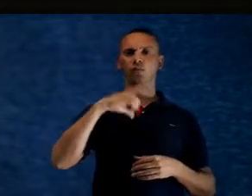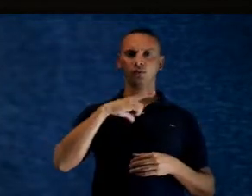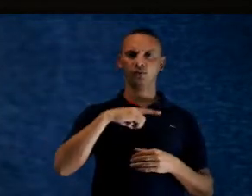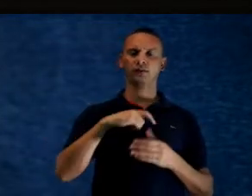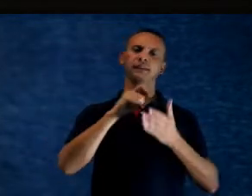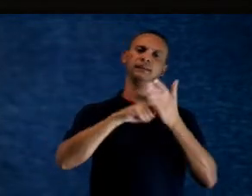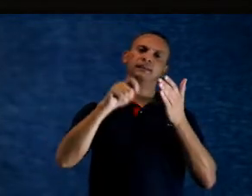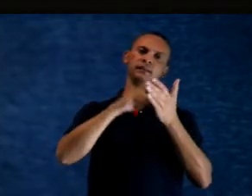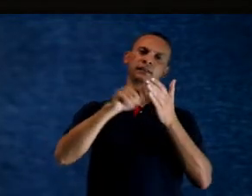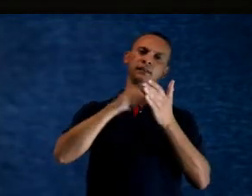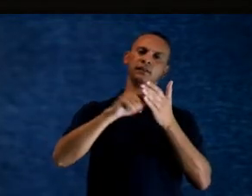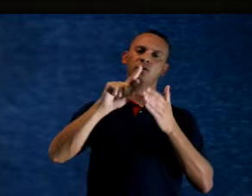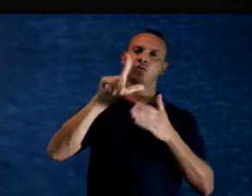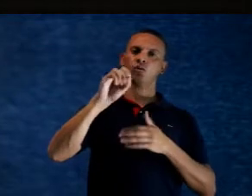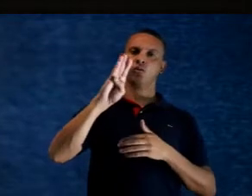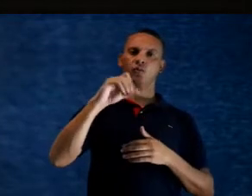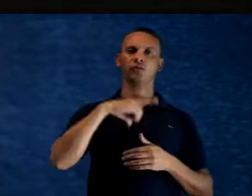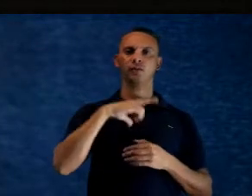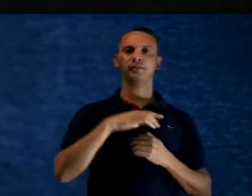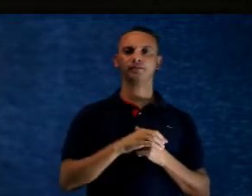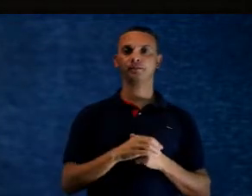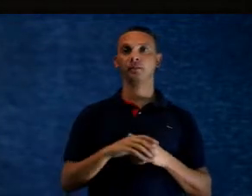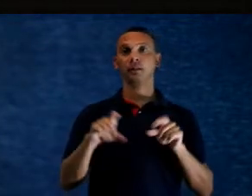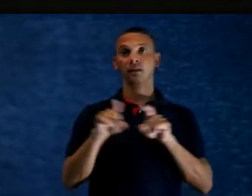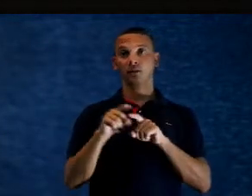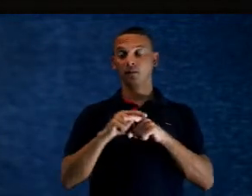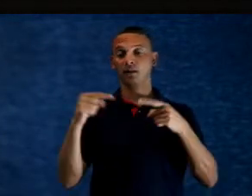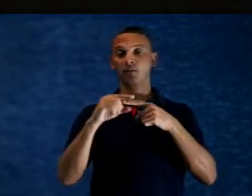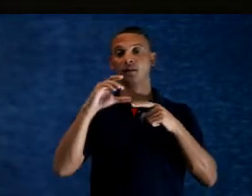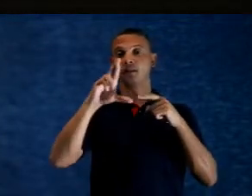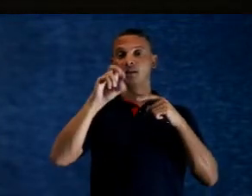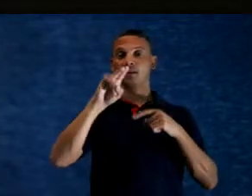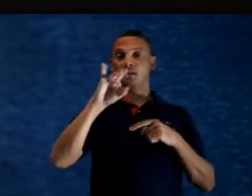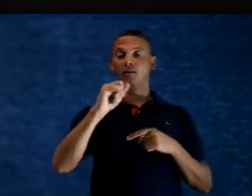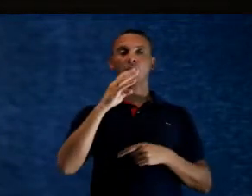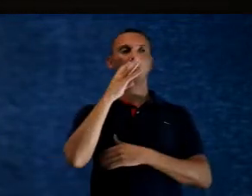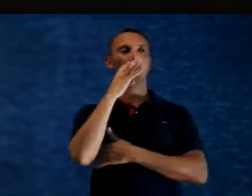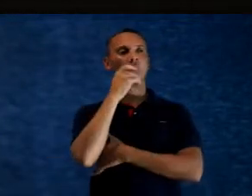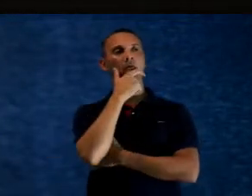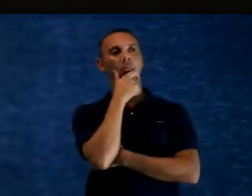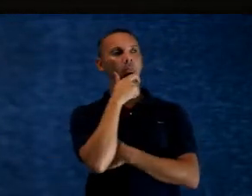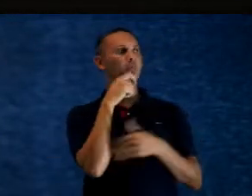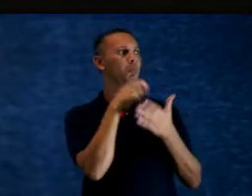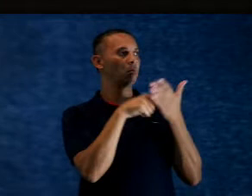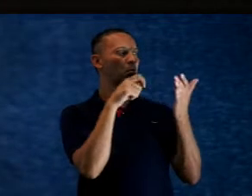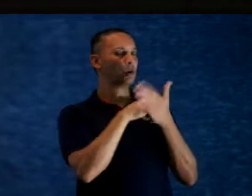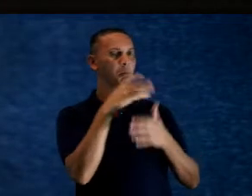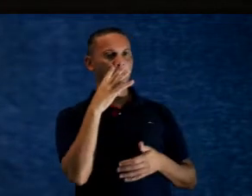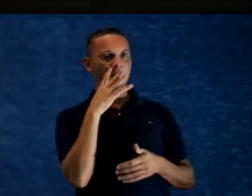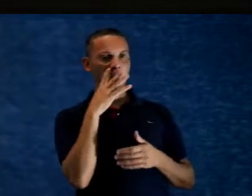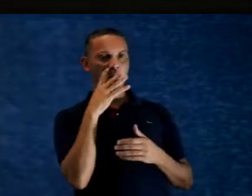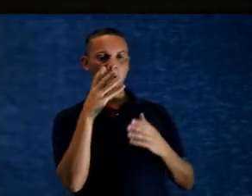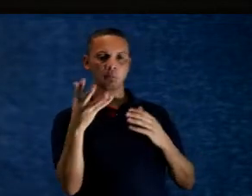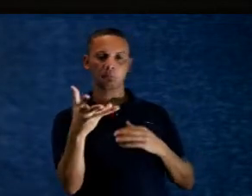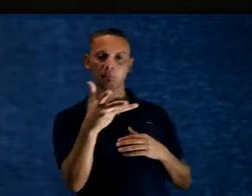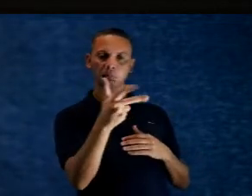Eu escolhi uma porque me impressiona como Maria Julieta conseguiu